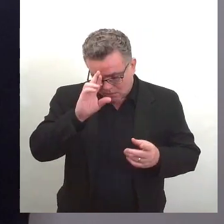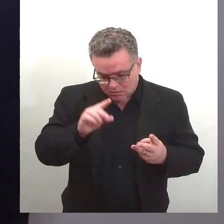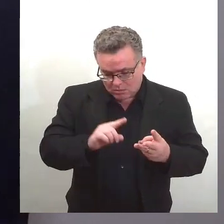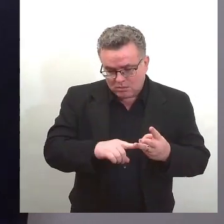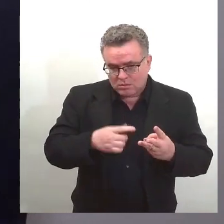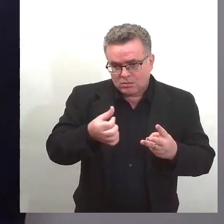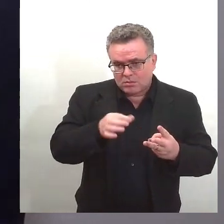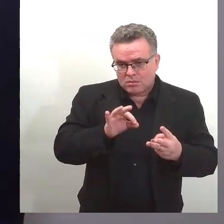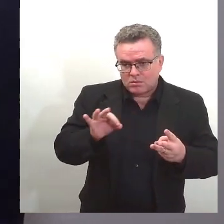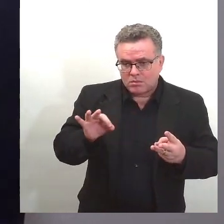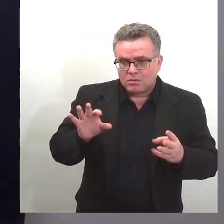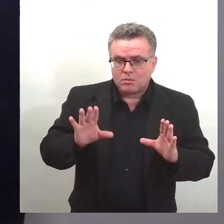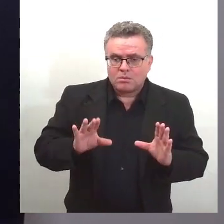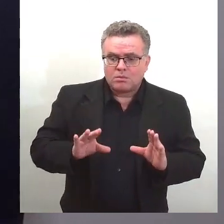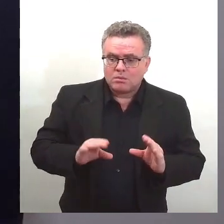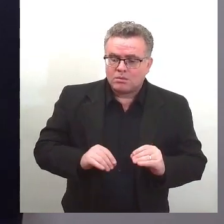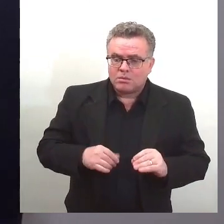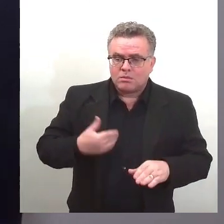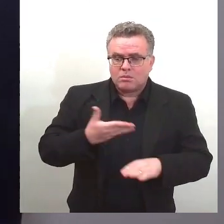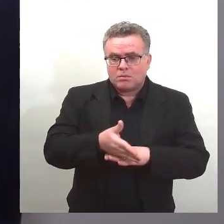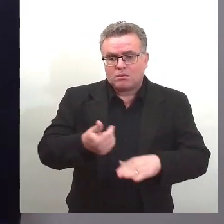dificulta a acessibilidade dos estudantes